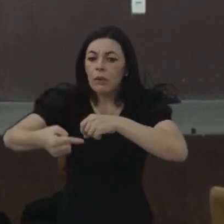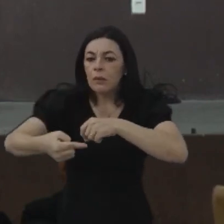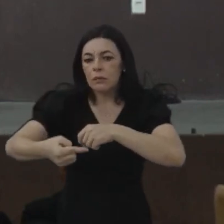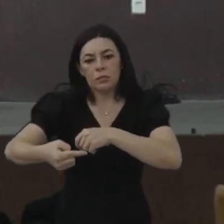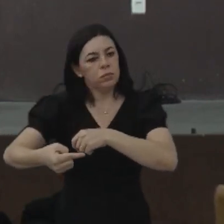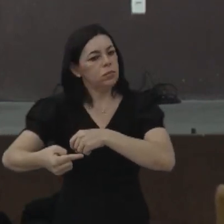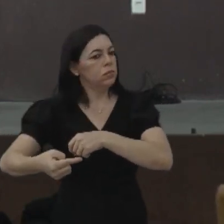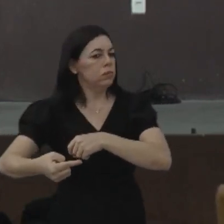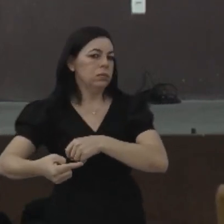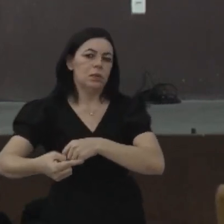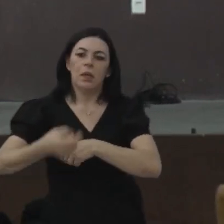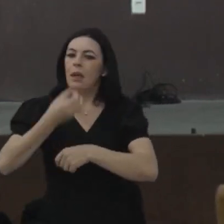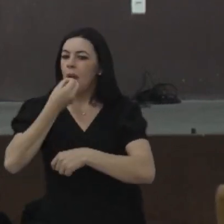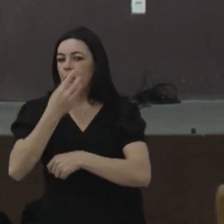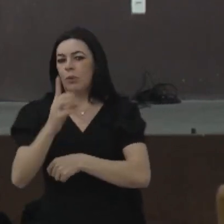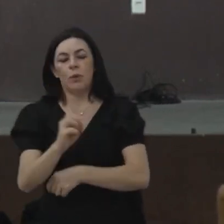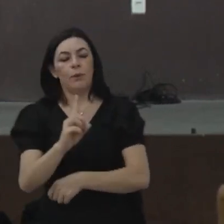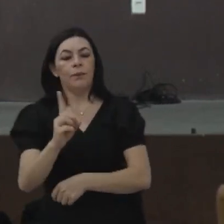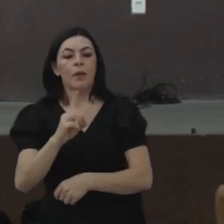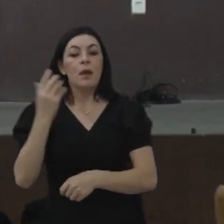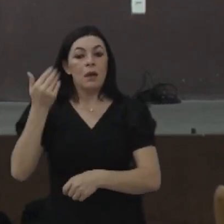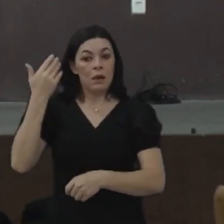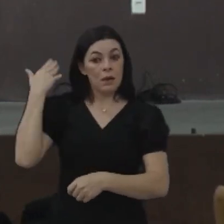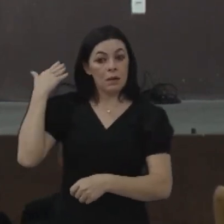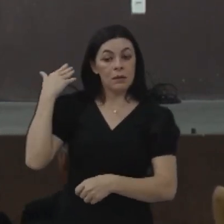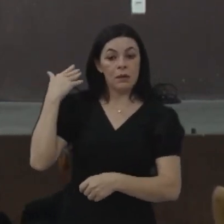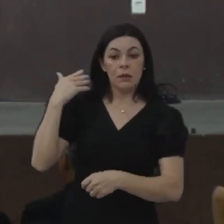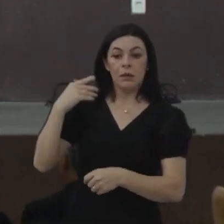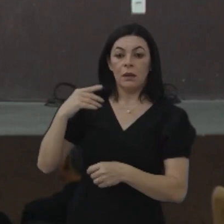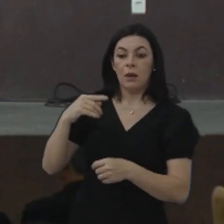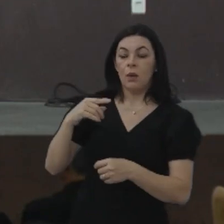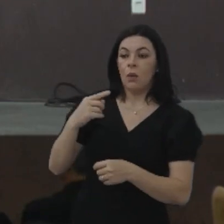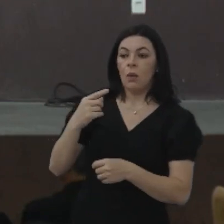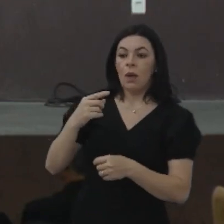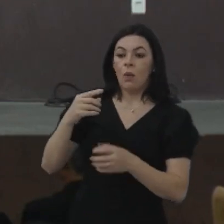Na última vez que eu fui, os cabas tentaram me dar uma facada.